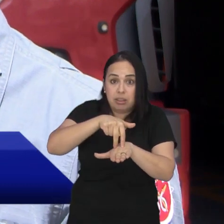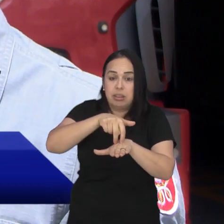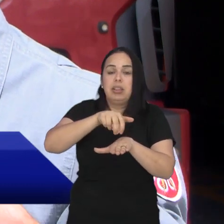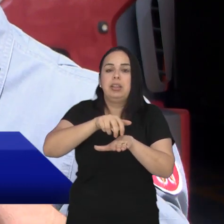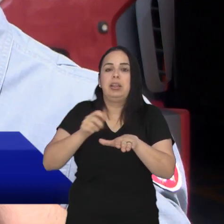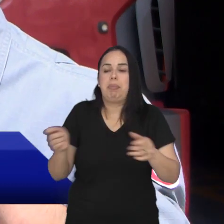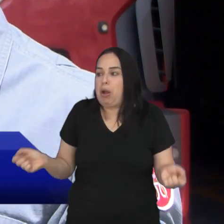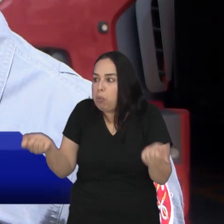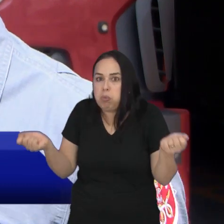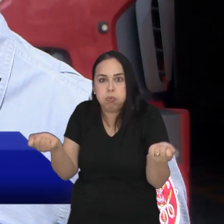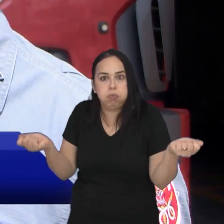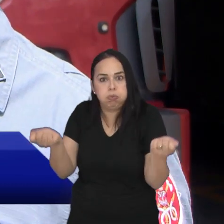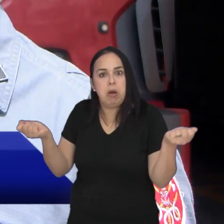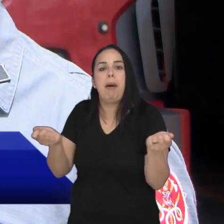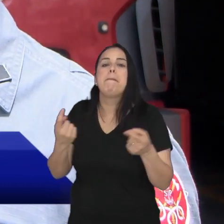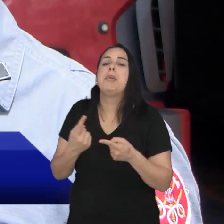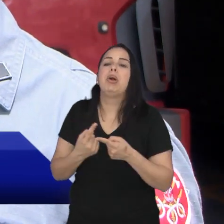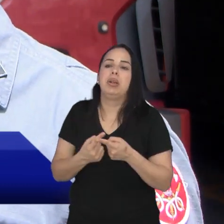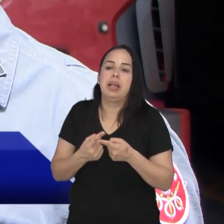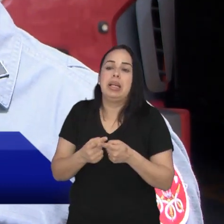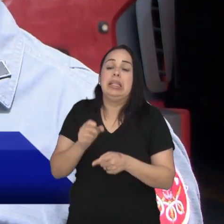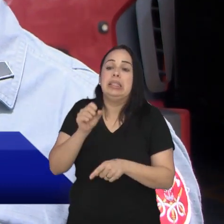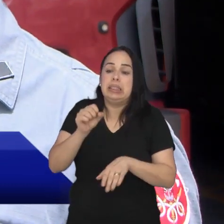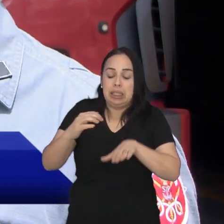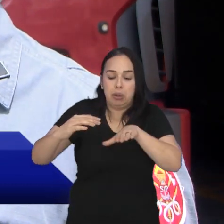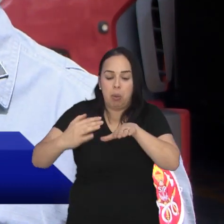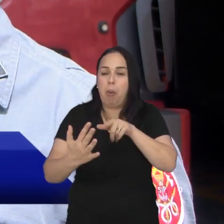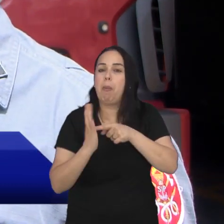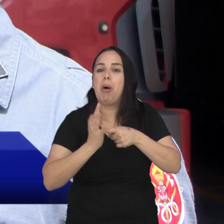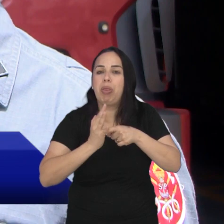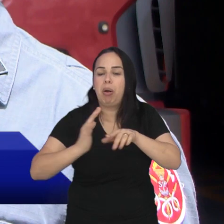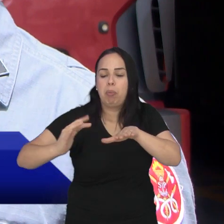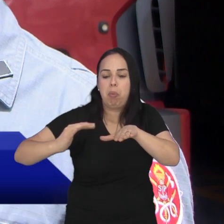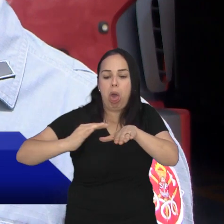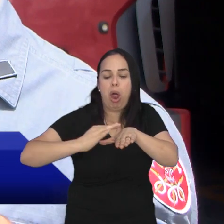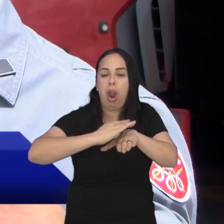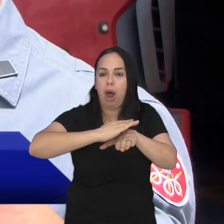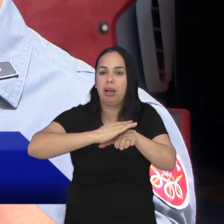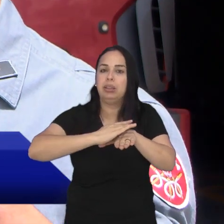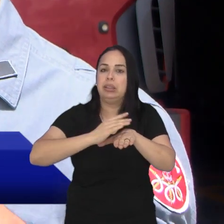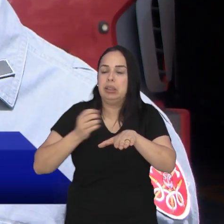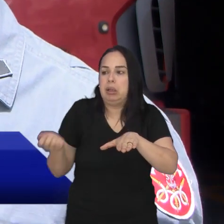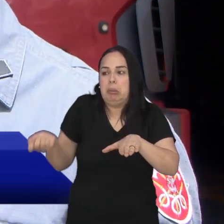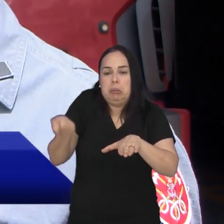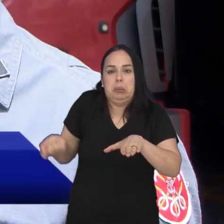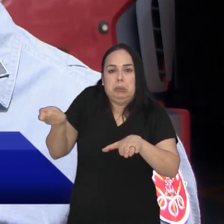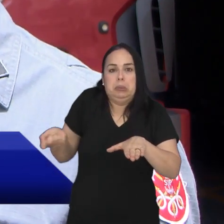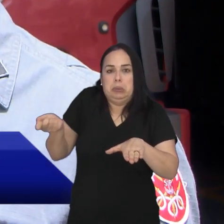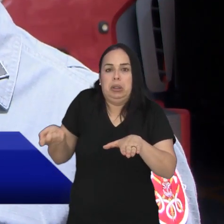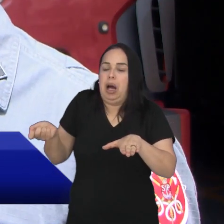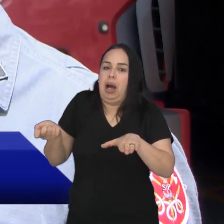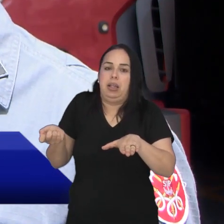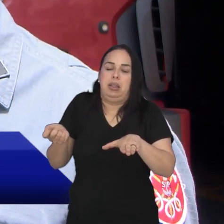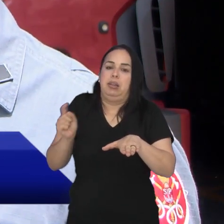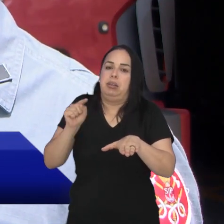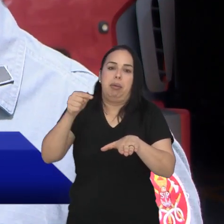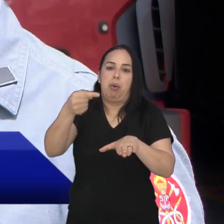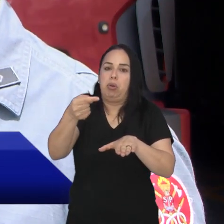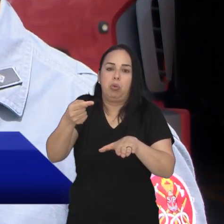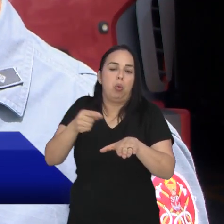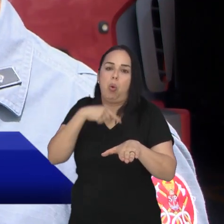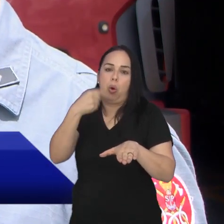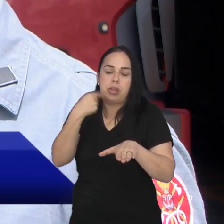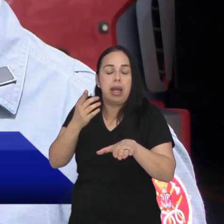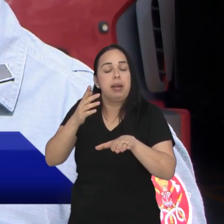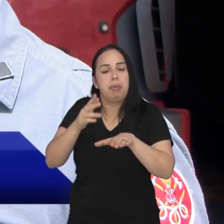dentro do veículo e abrir todos os vidros. Por que isso? Porque se a bateria molhar, depois o vidro estiver fechado, já vai travar os vidros, ela não vai conseguir